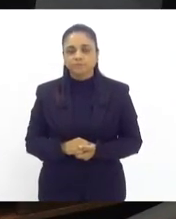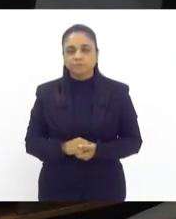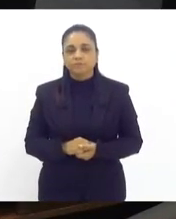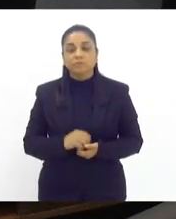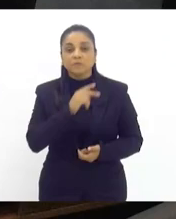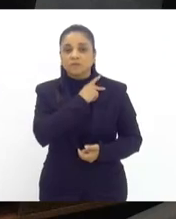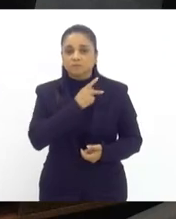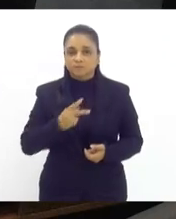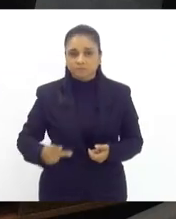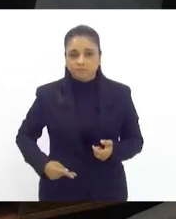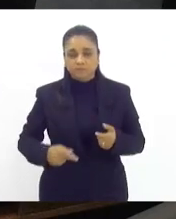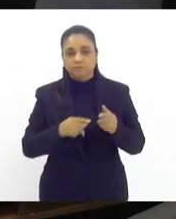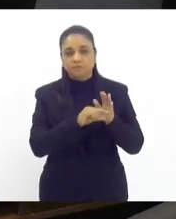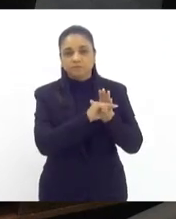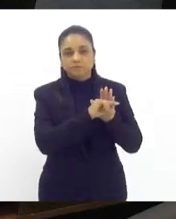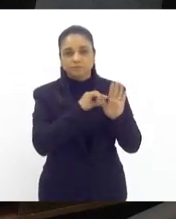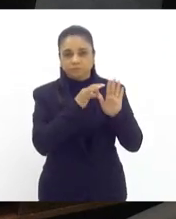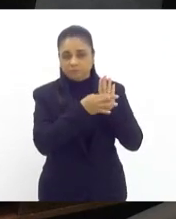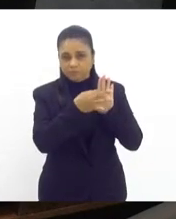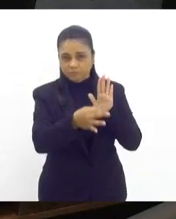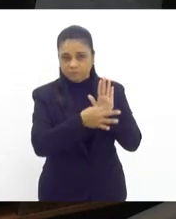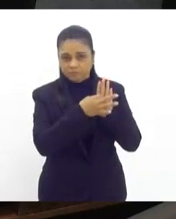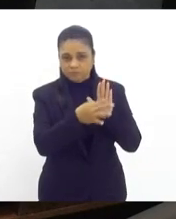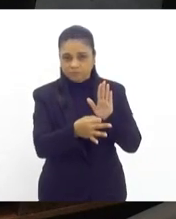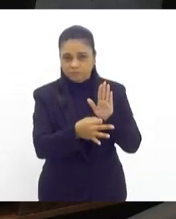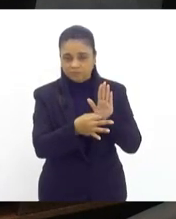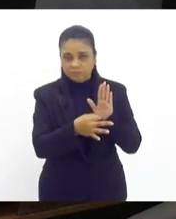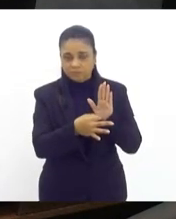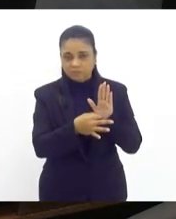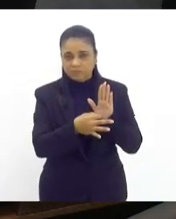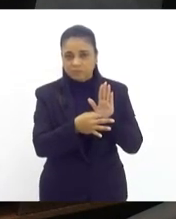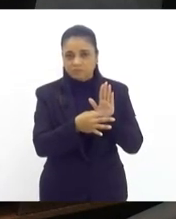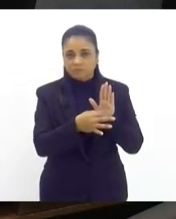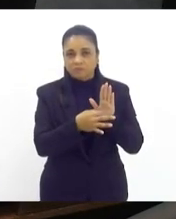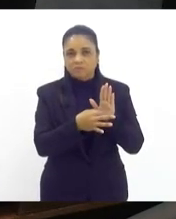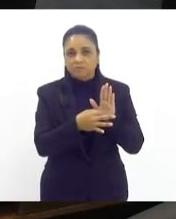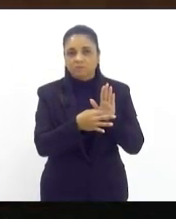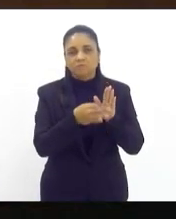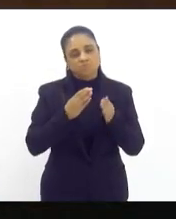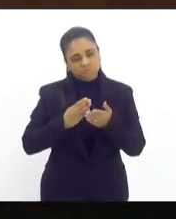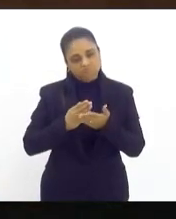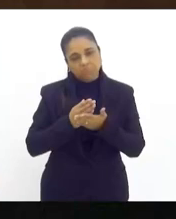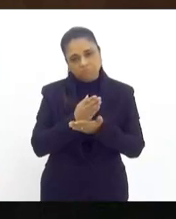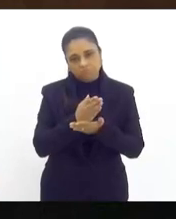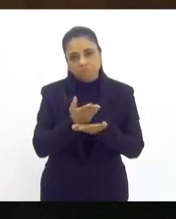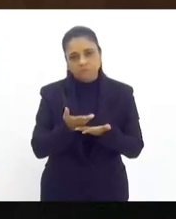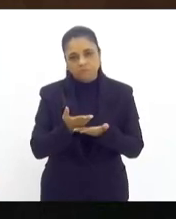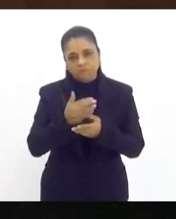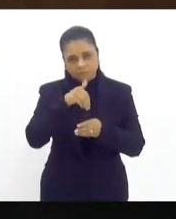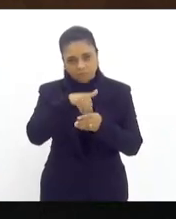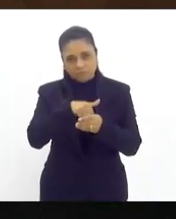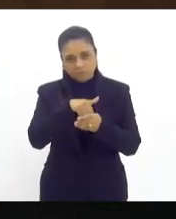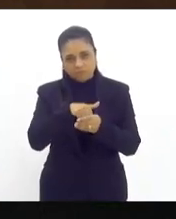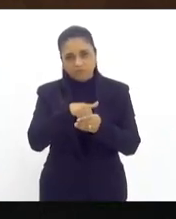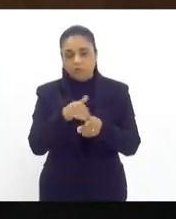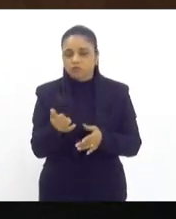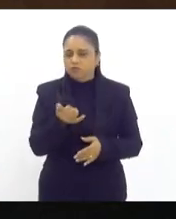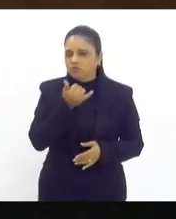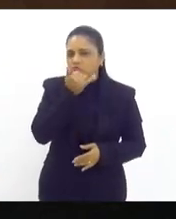senhor presidente o parecer ele é pela favorável não desculpa